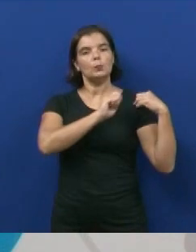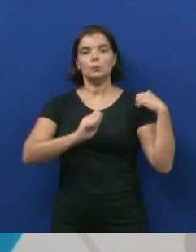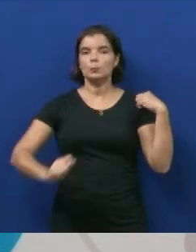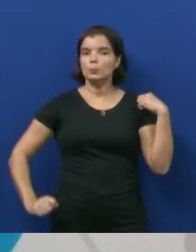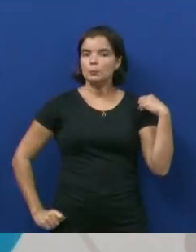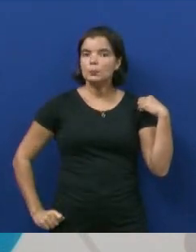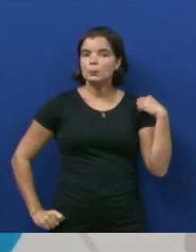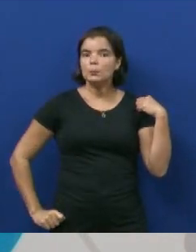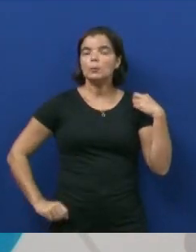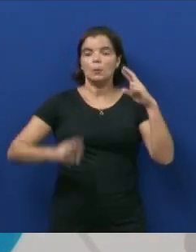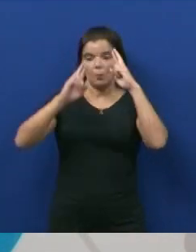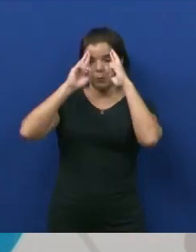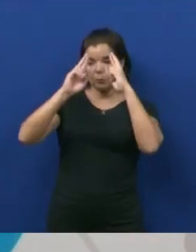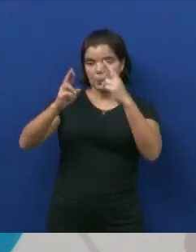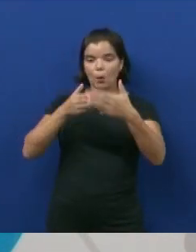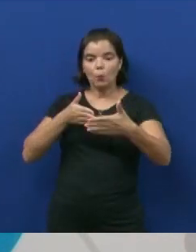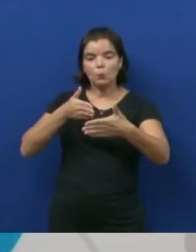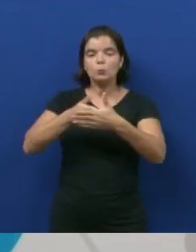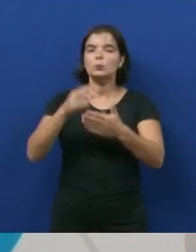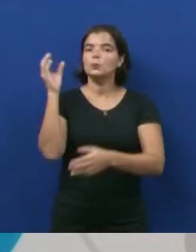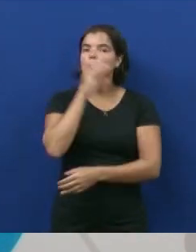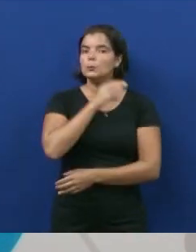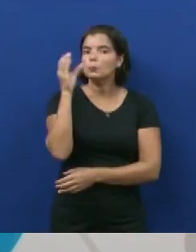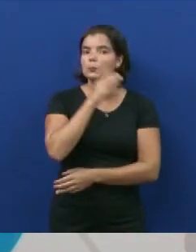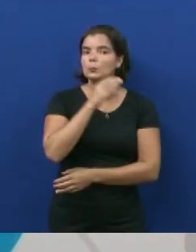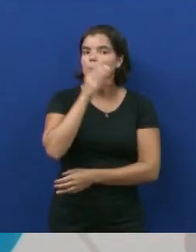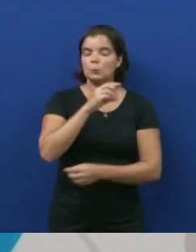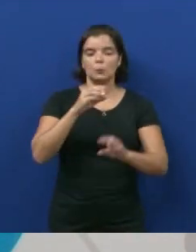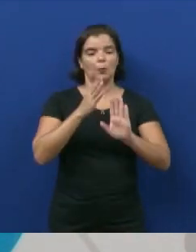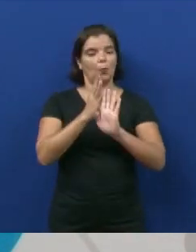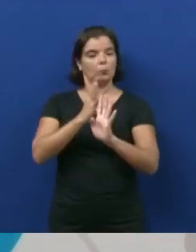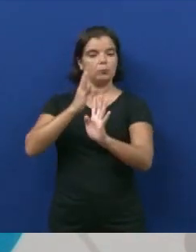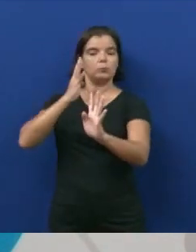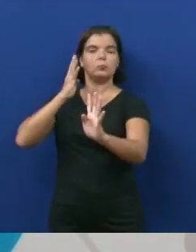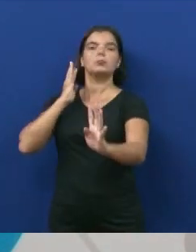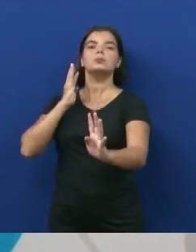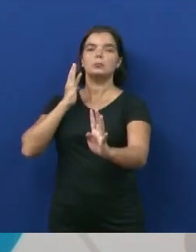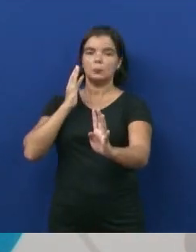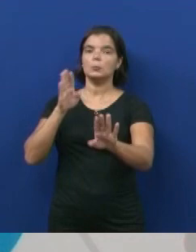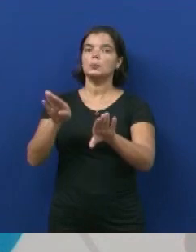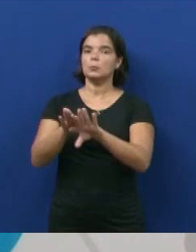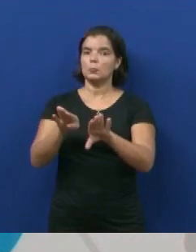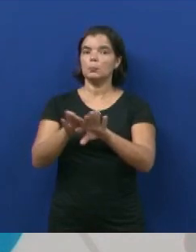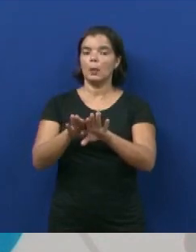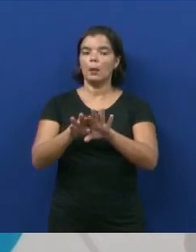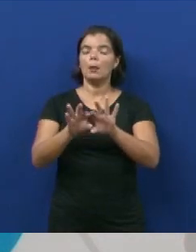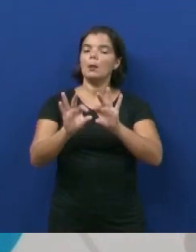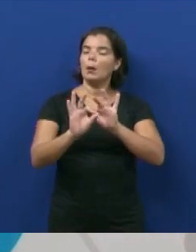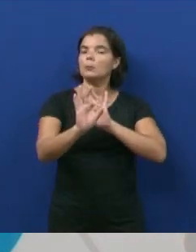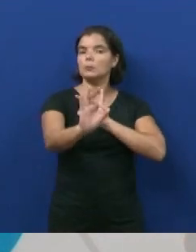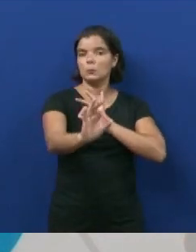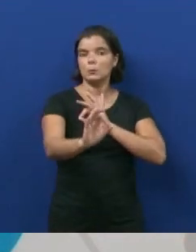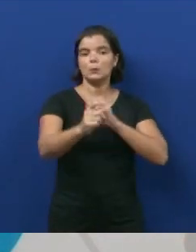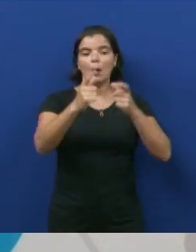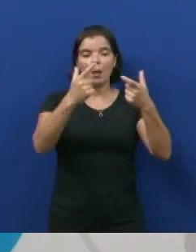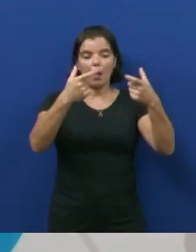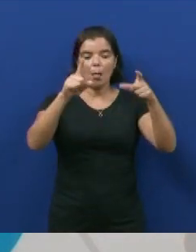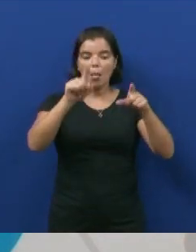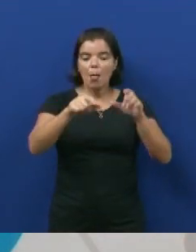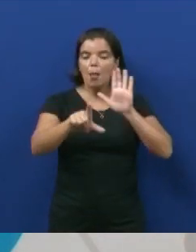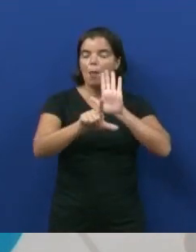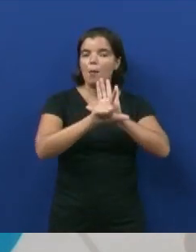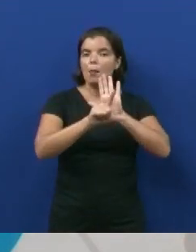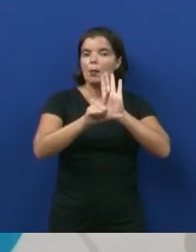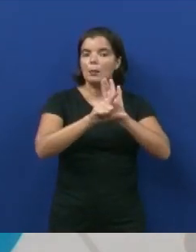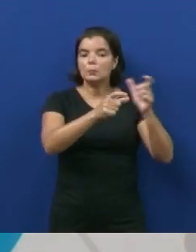respeitando os limites de velocidade, obedecendo o limite de distância. Isso é uma lei local, isso é